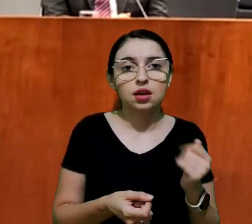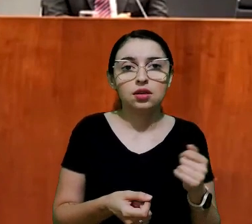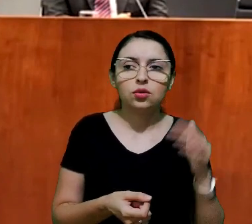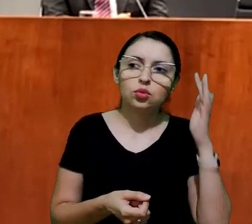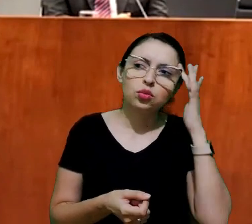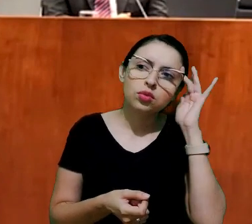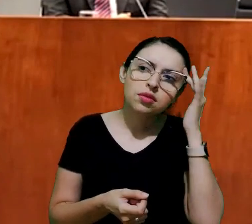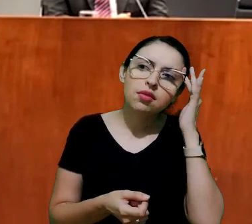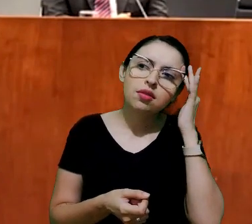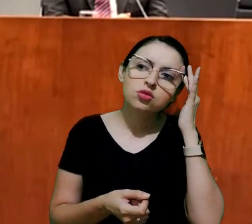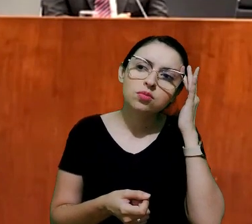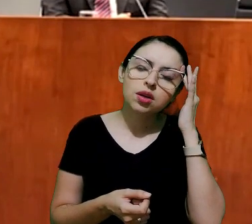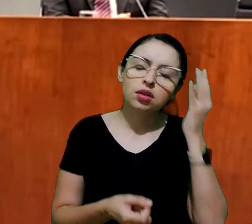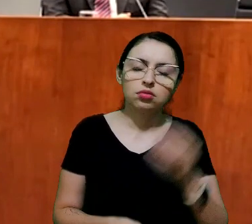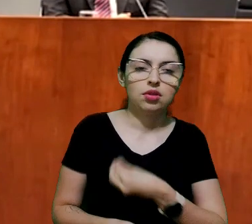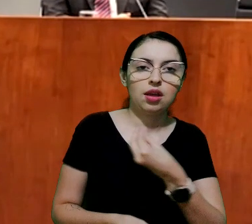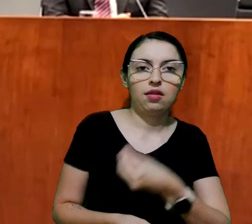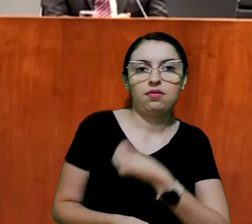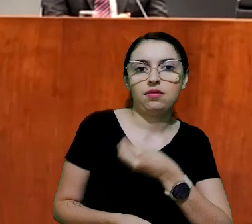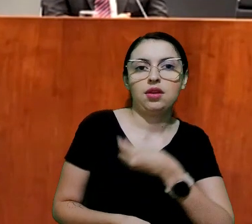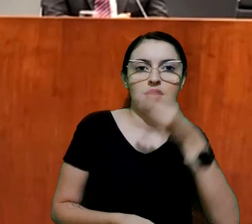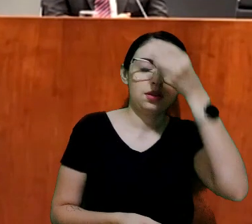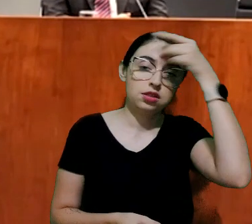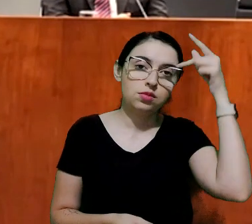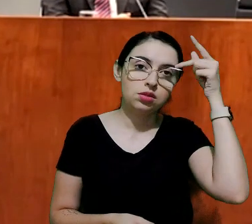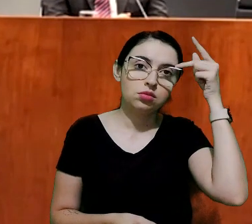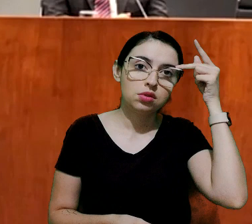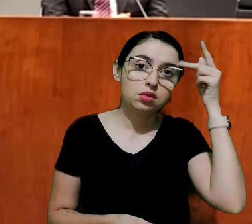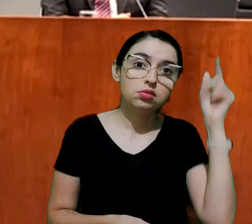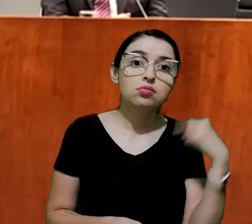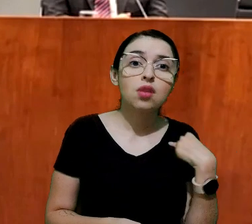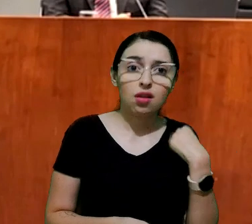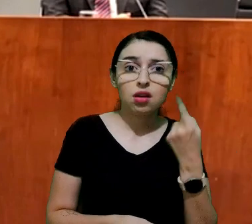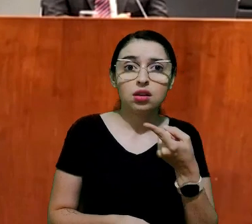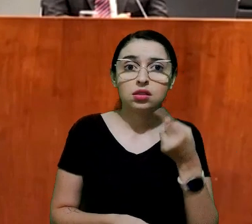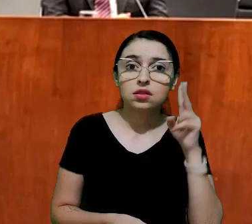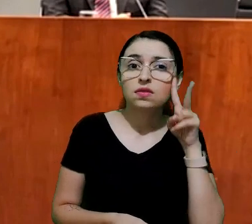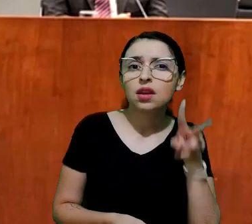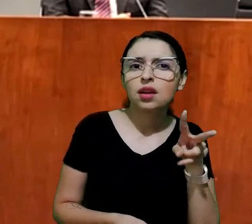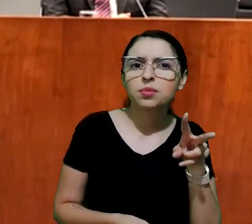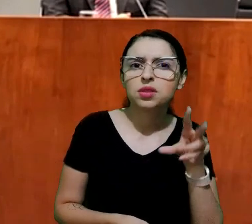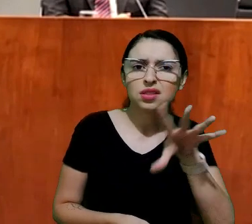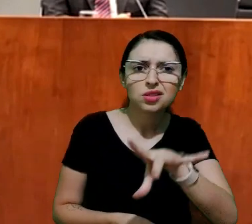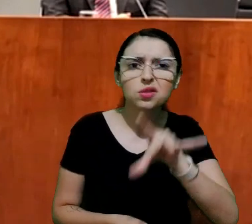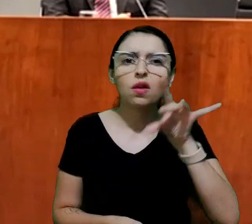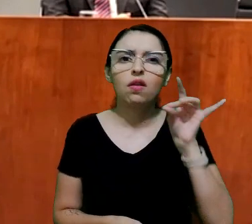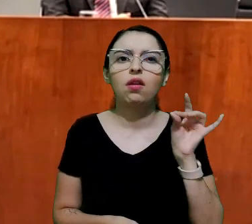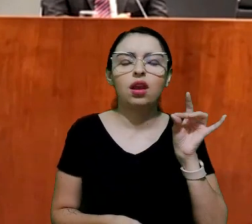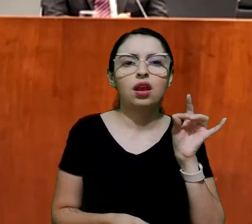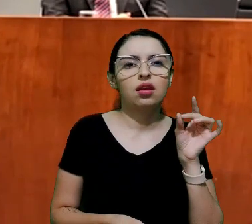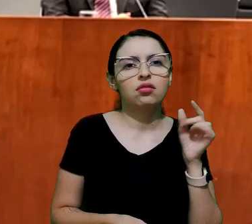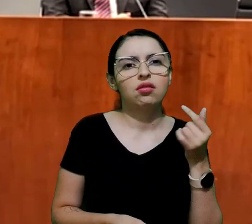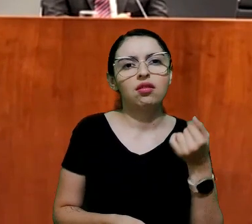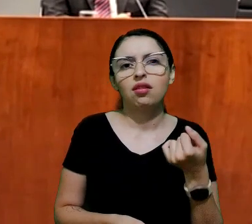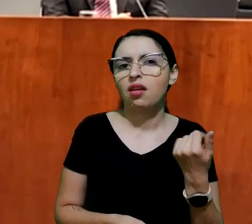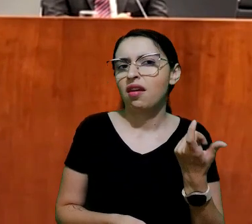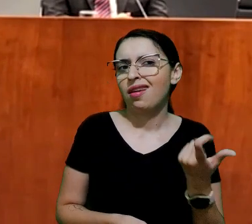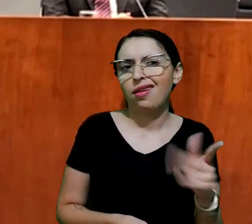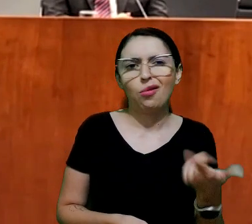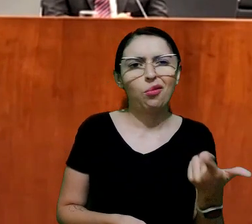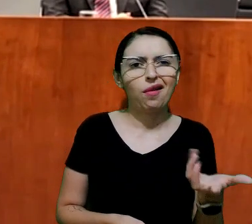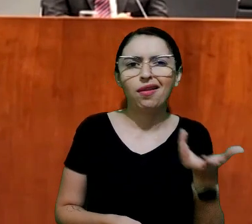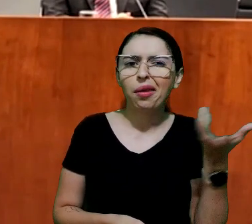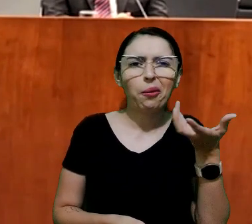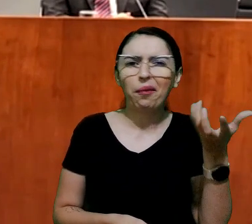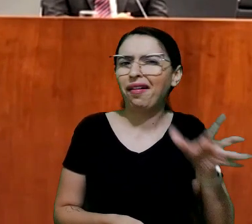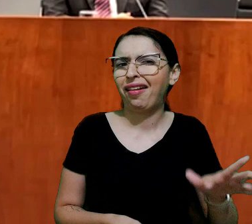da vida das pessoas, nós veremos que as pessoas estão optando por não se casar, não